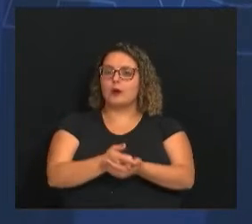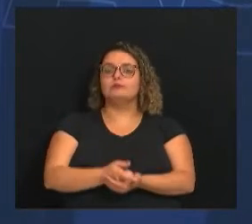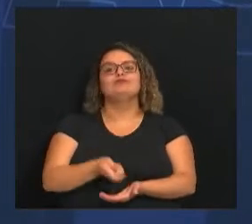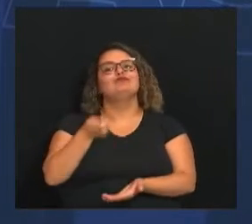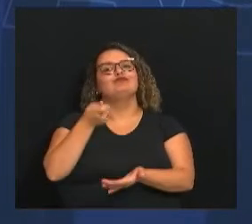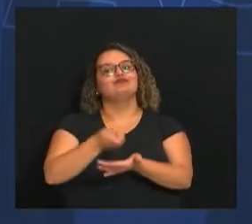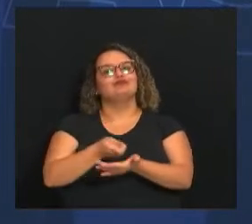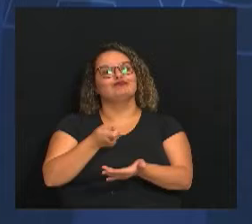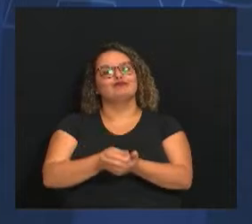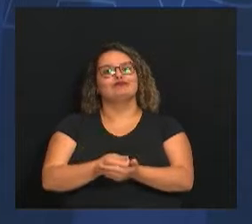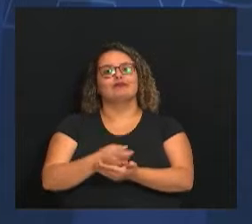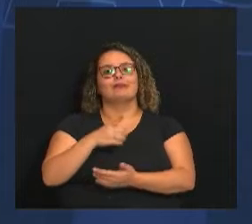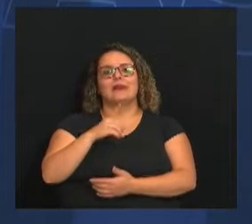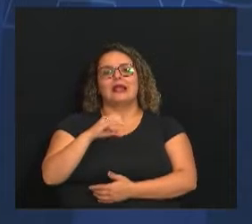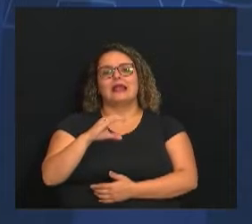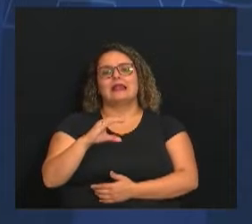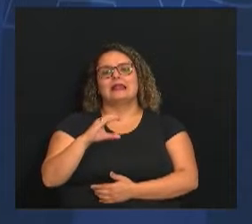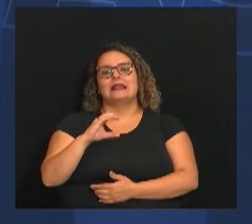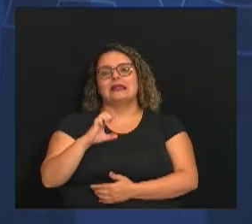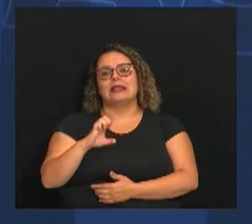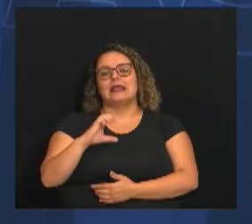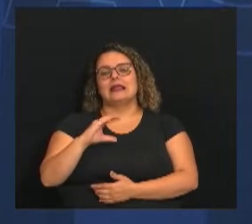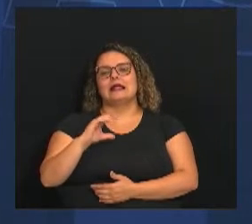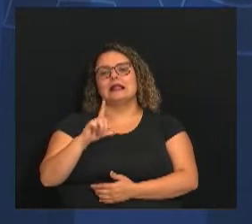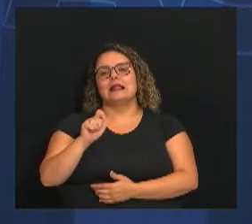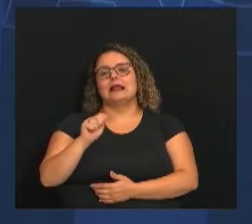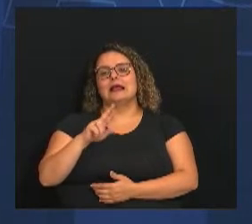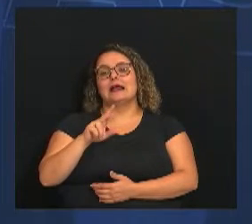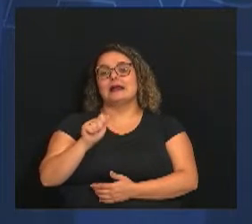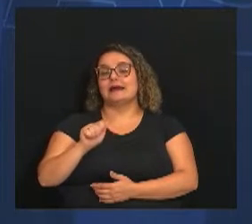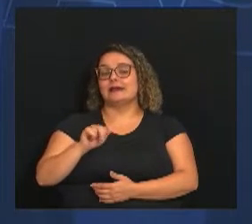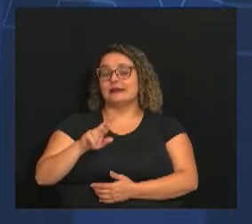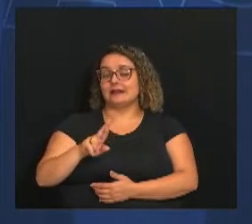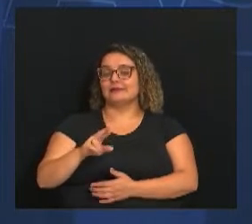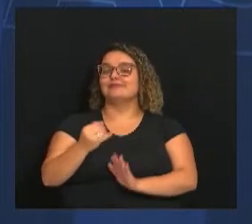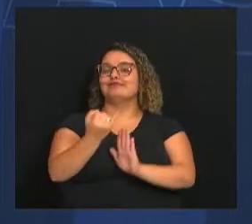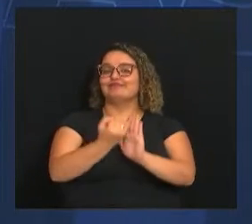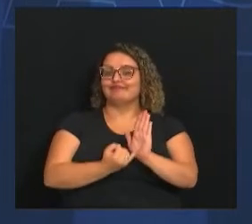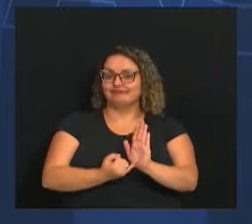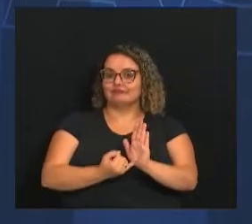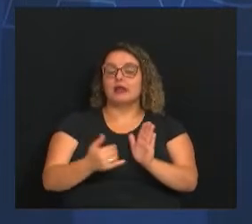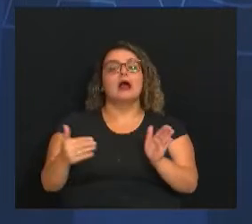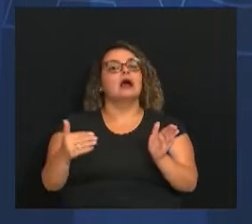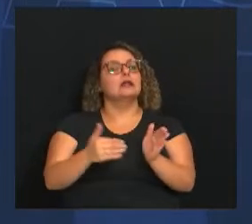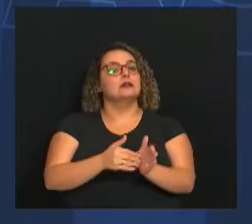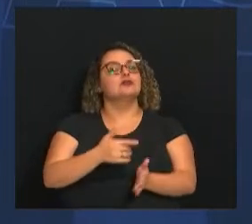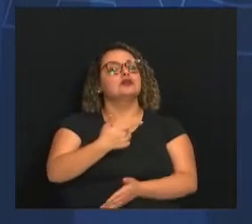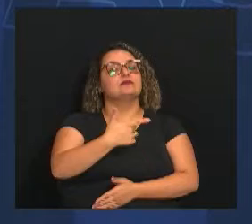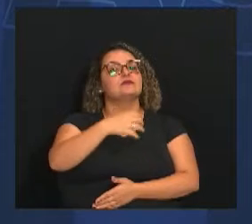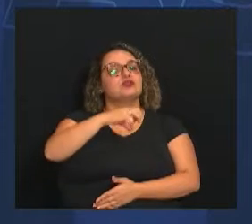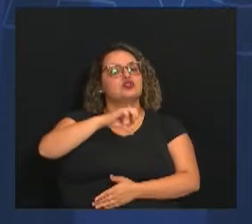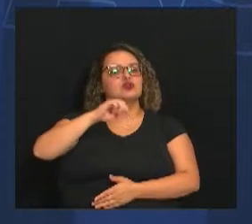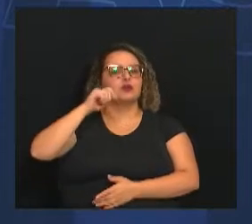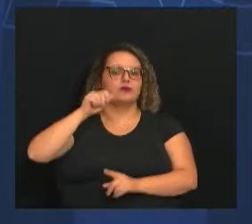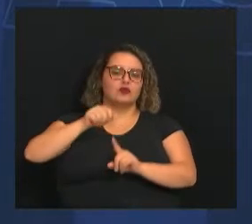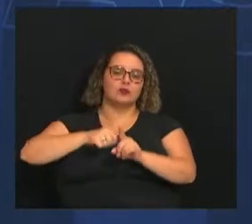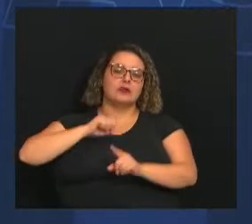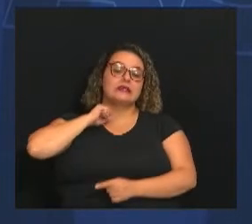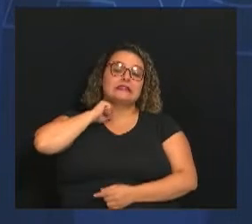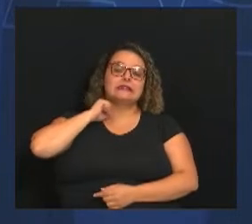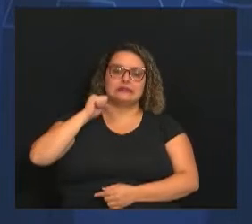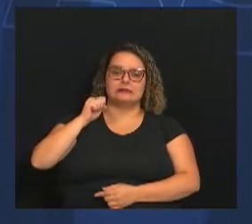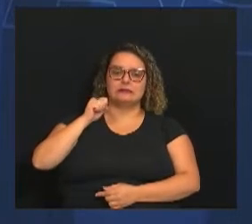a declarar o imposto de renda. E este prazo vai até o dia 29 de abril. Então, sobre